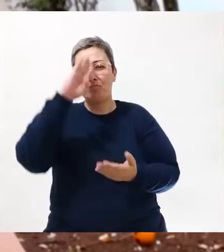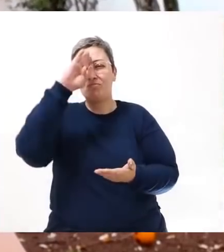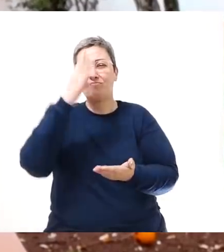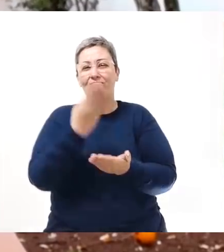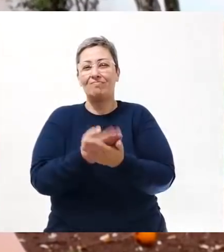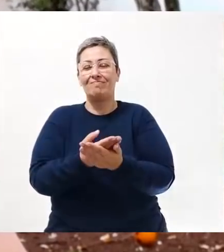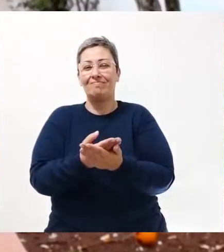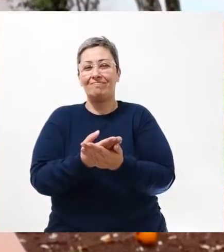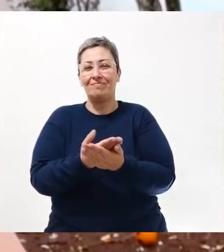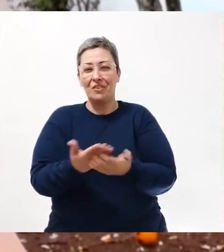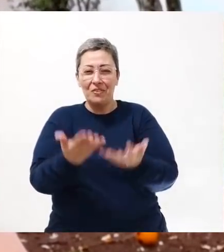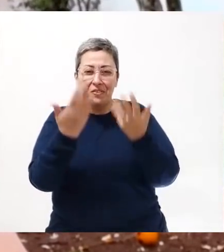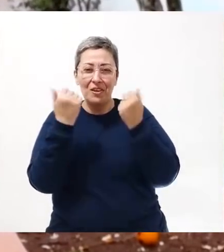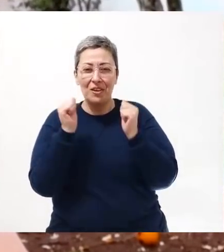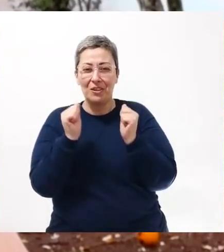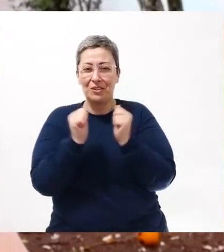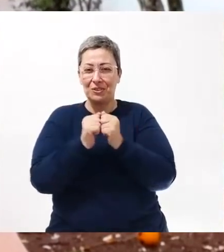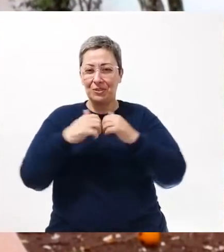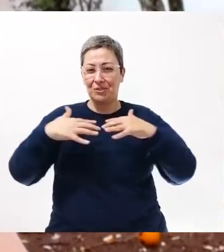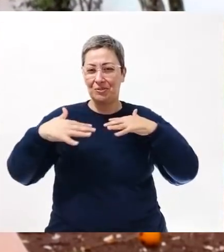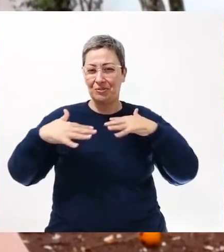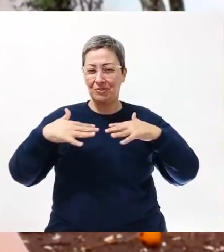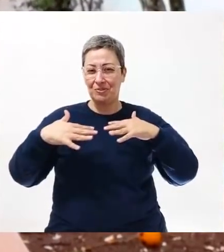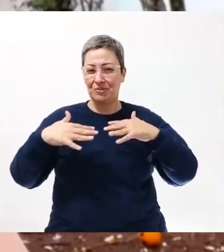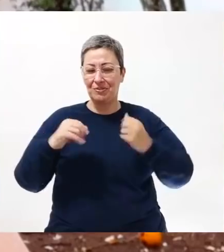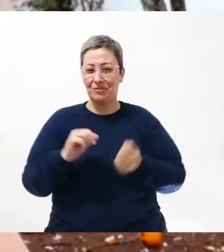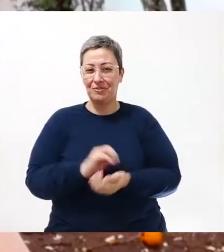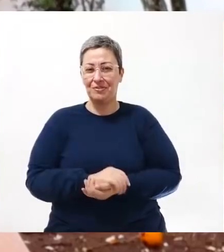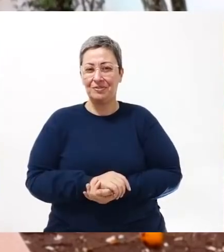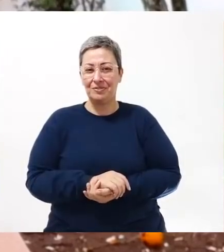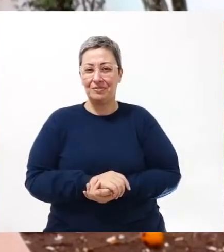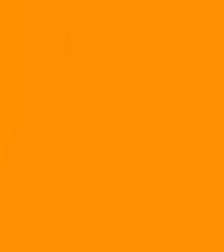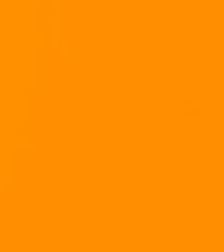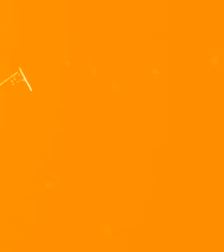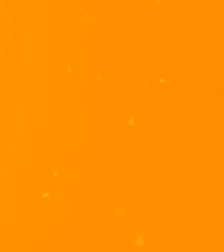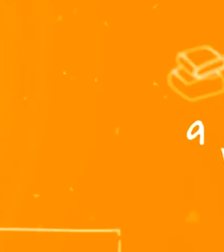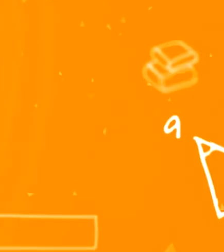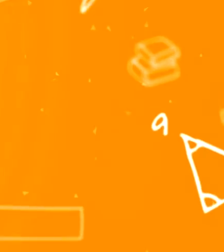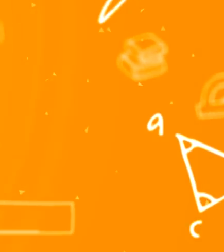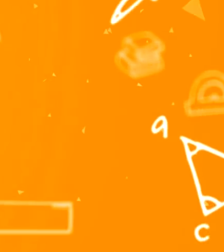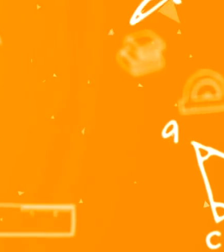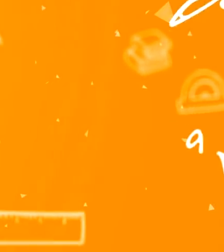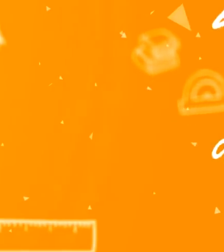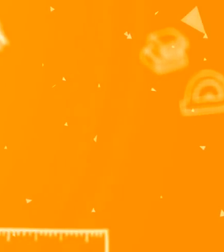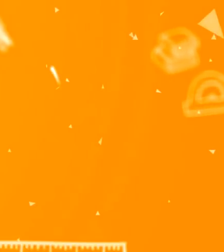Isso eu acredito. Venha comigo nesse movimento.